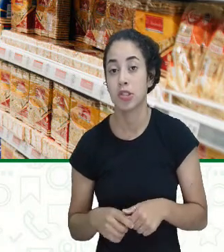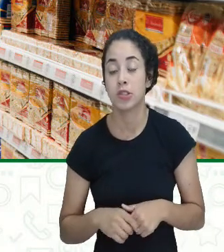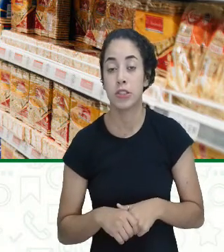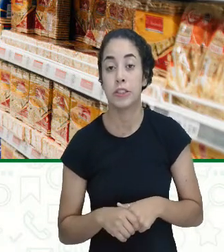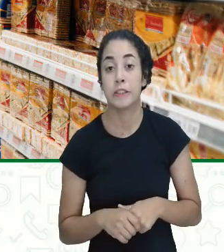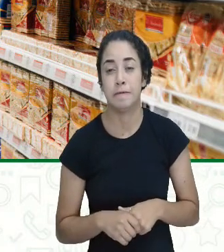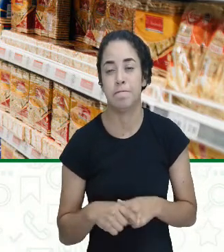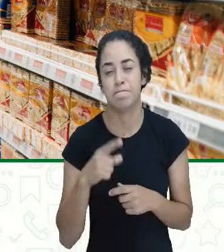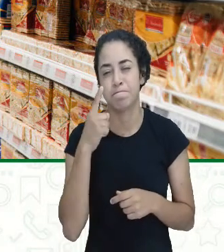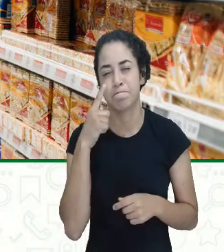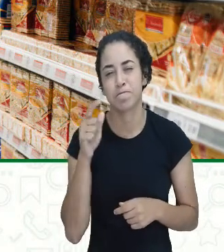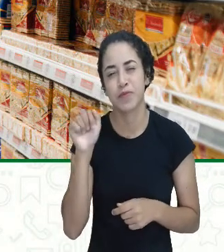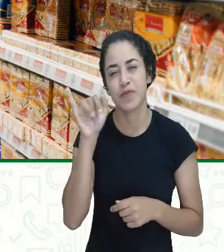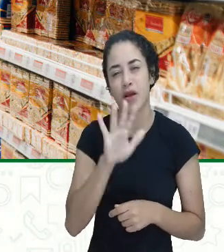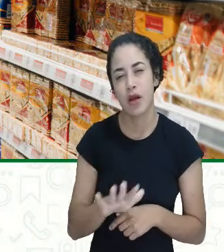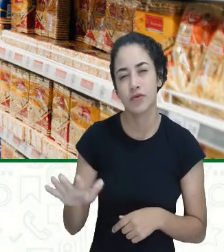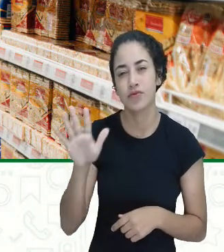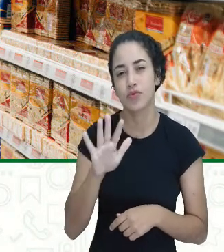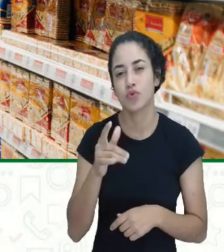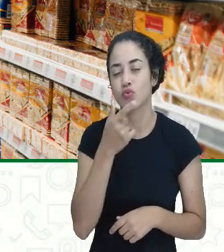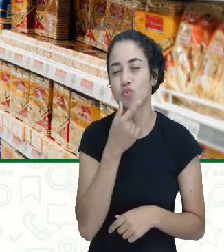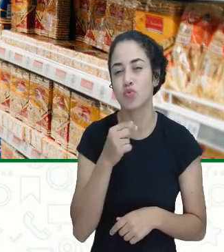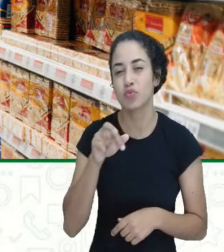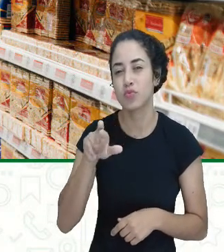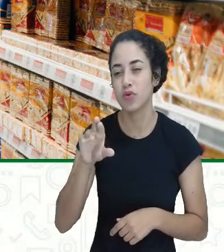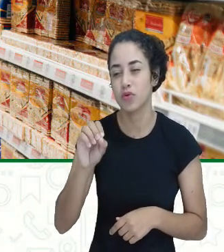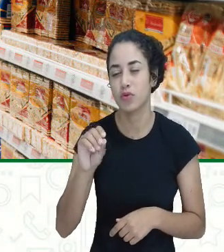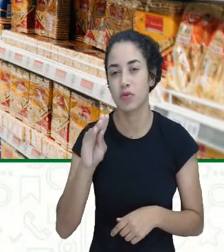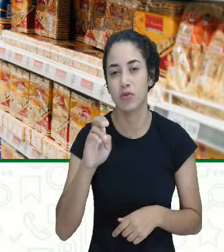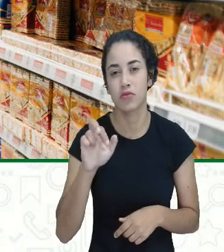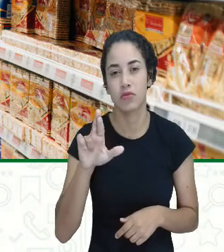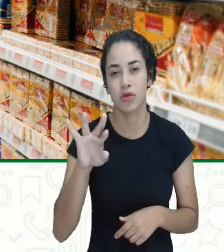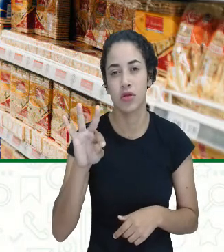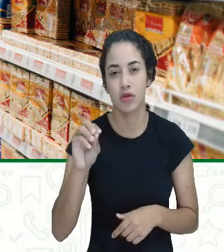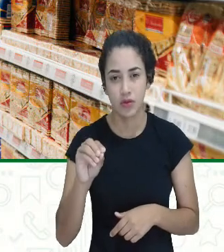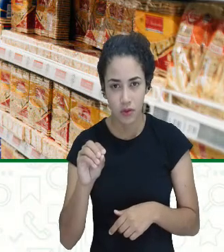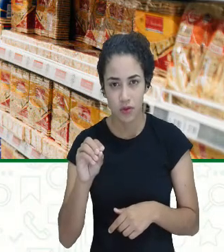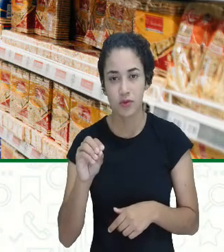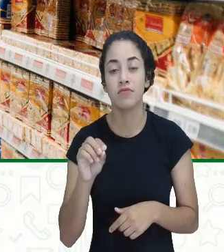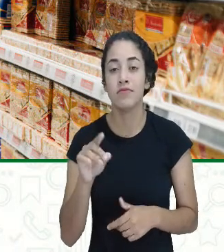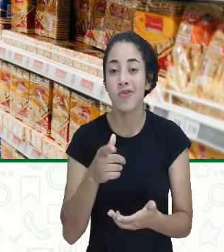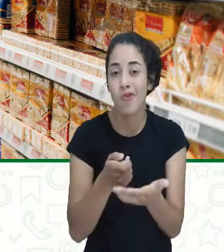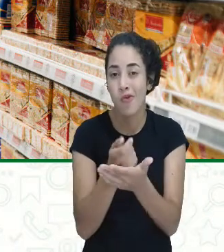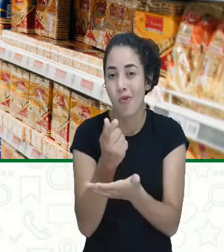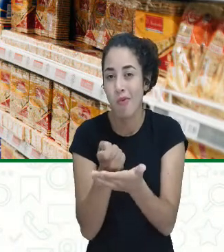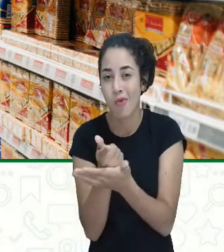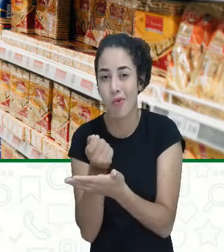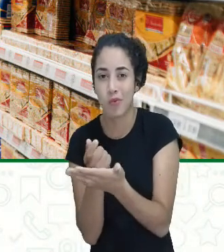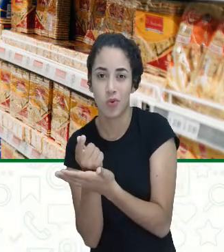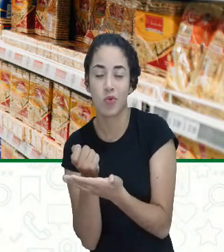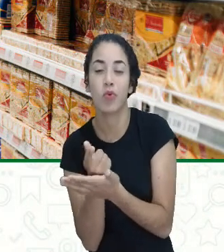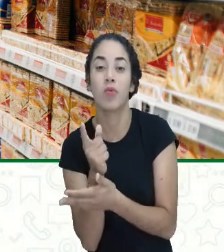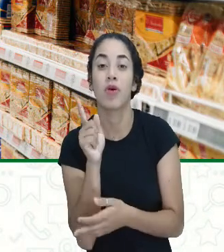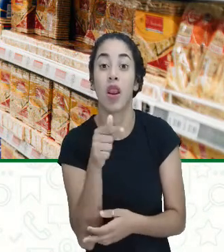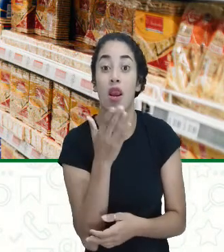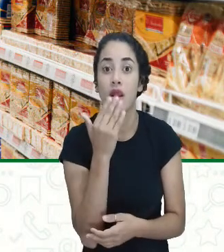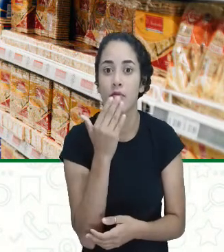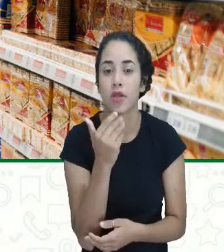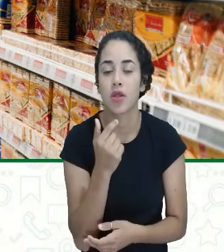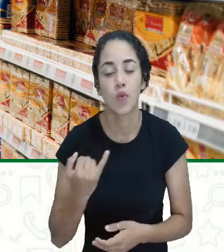imagem aí, que é o Roberto, né, fazendo compras, a alimentação, né, que é